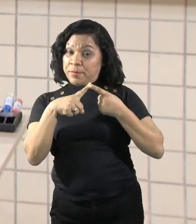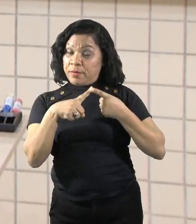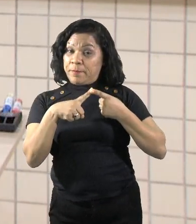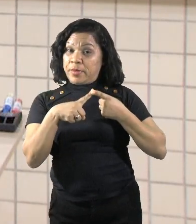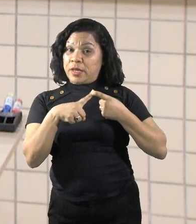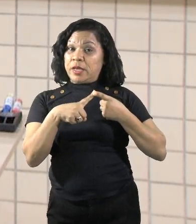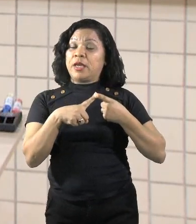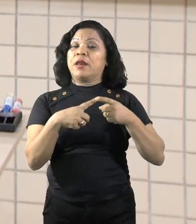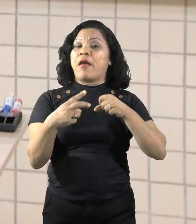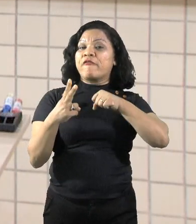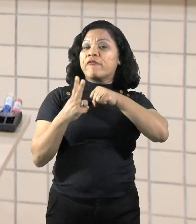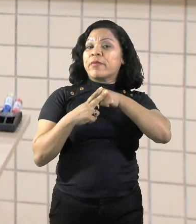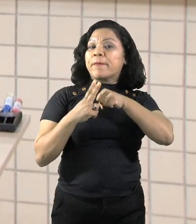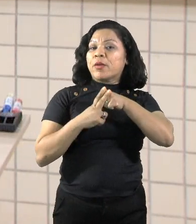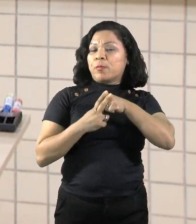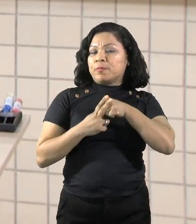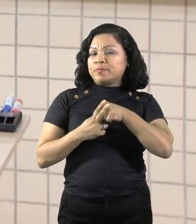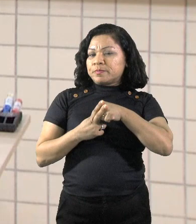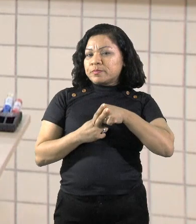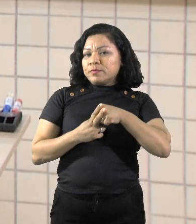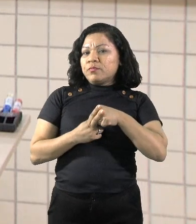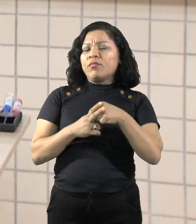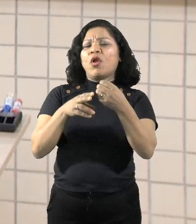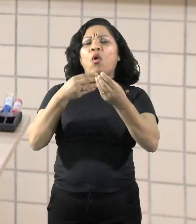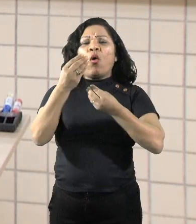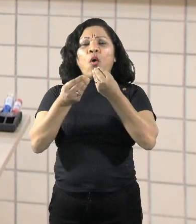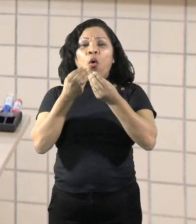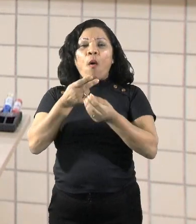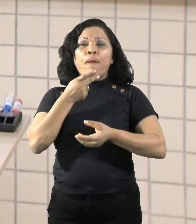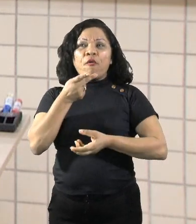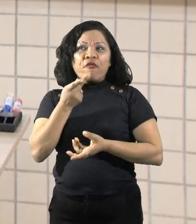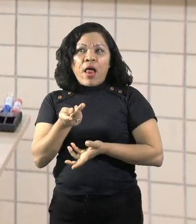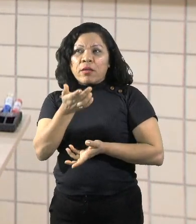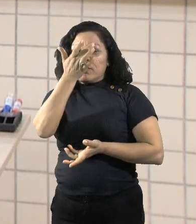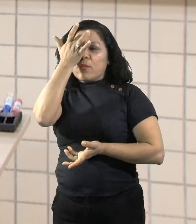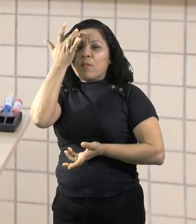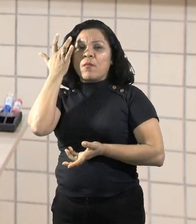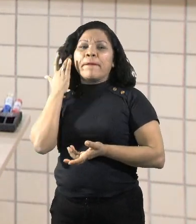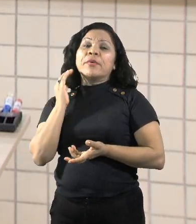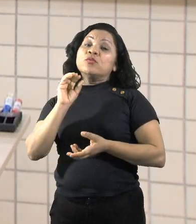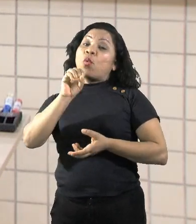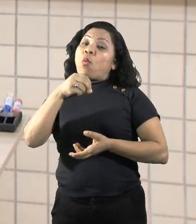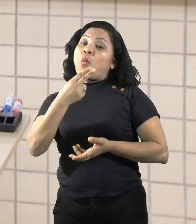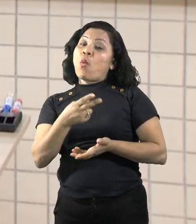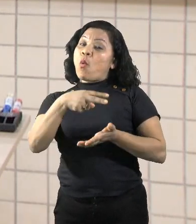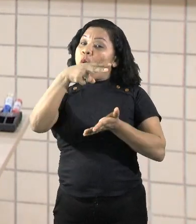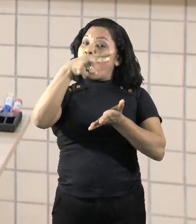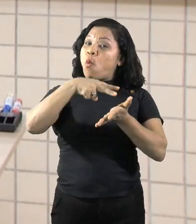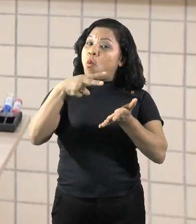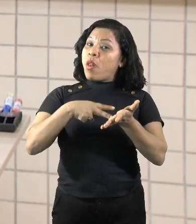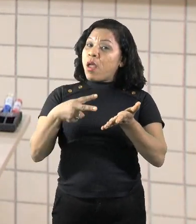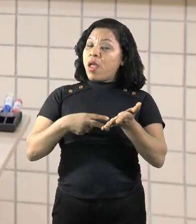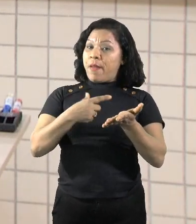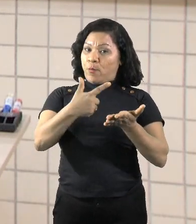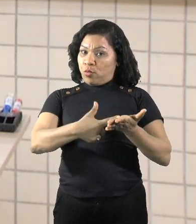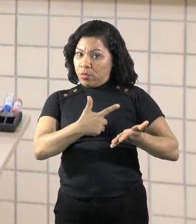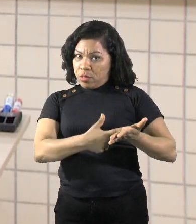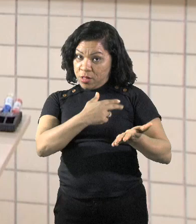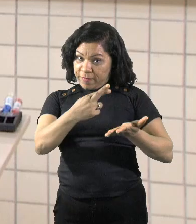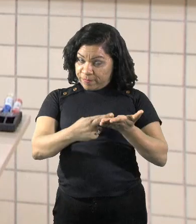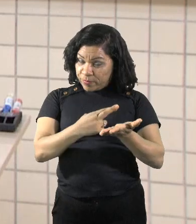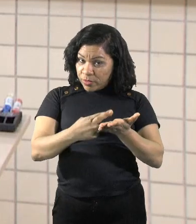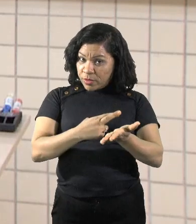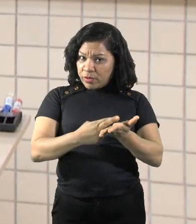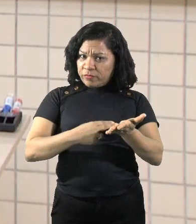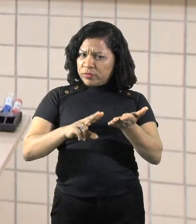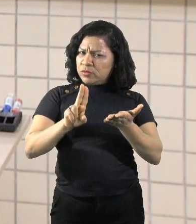linguagem verbal. Quando falamos com alguém ou lemos um livro ou uma revista, estamos